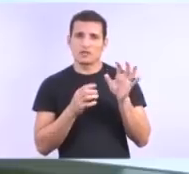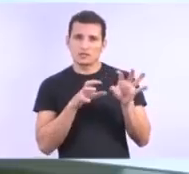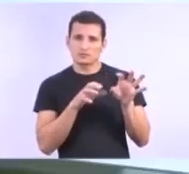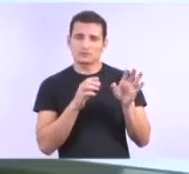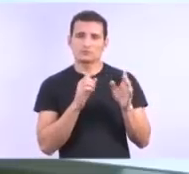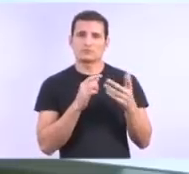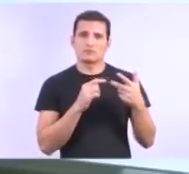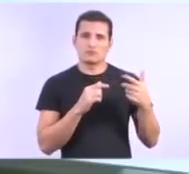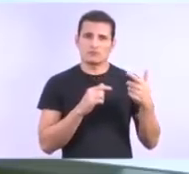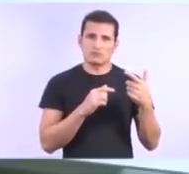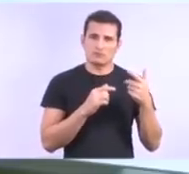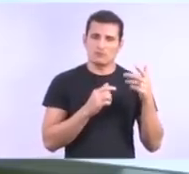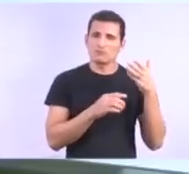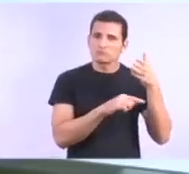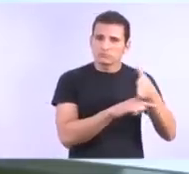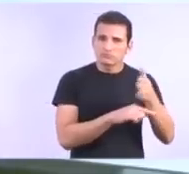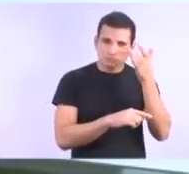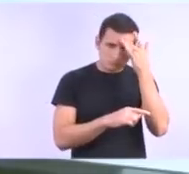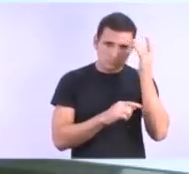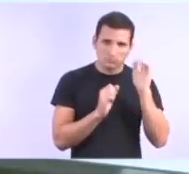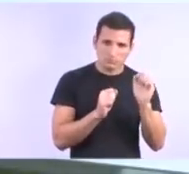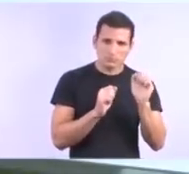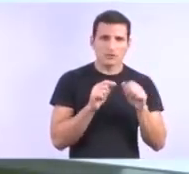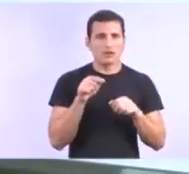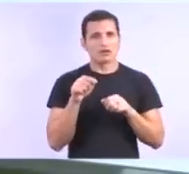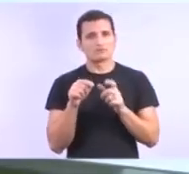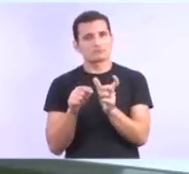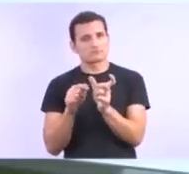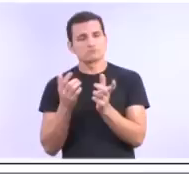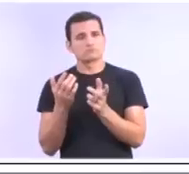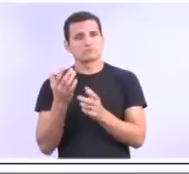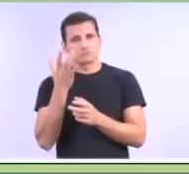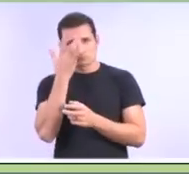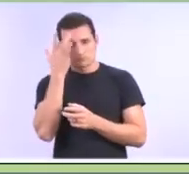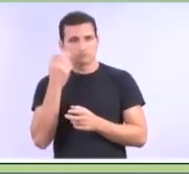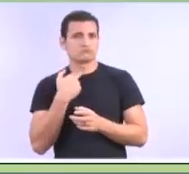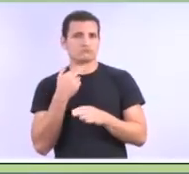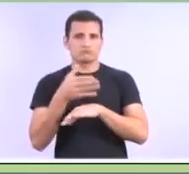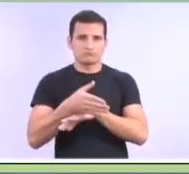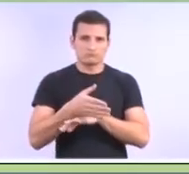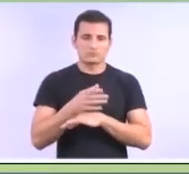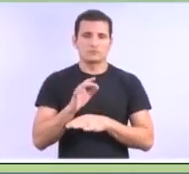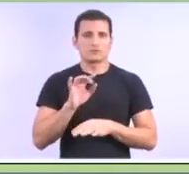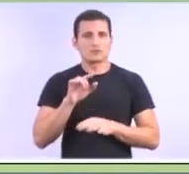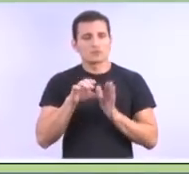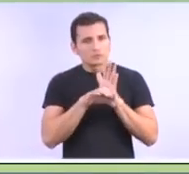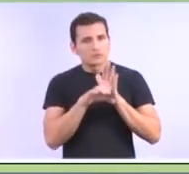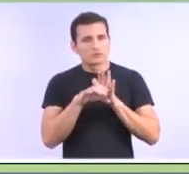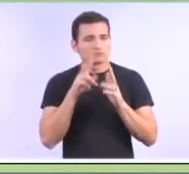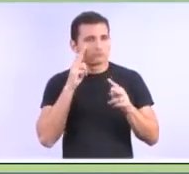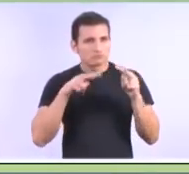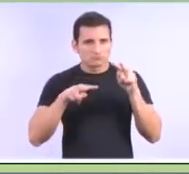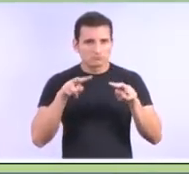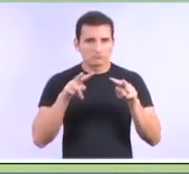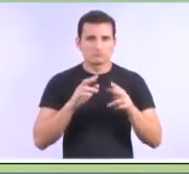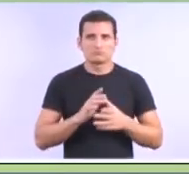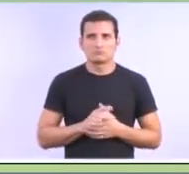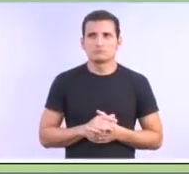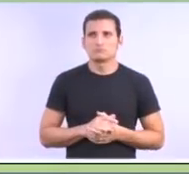outra característica elas não acessam. É aí que a gente cria as visibilidades, né? O conceito de visibilidade.